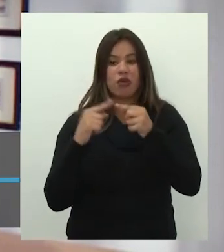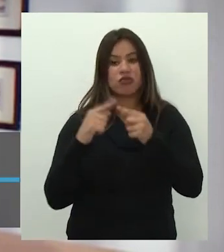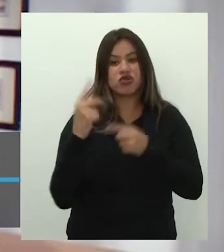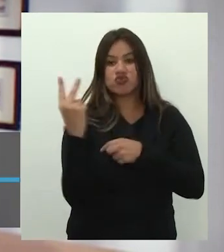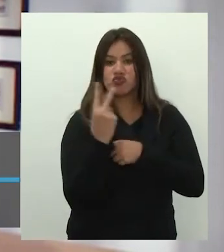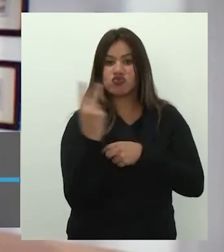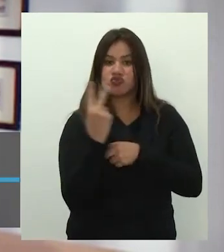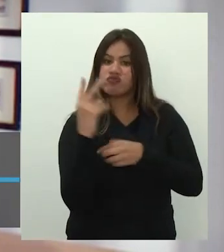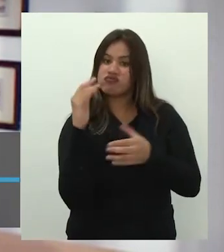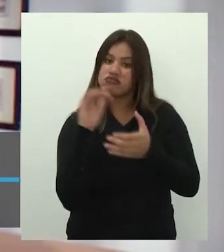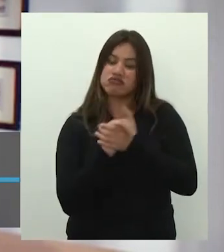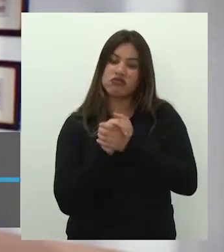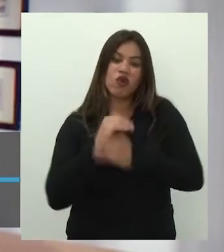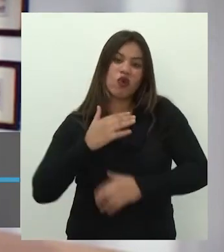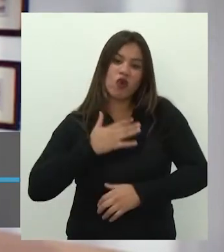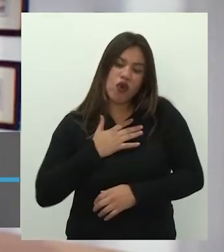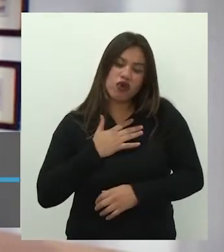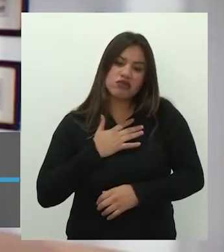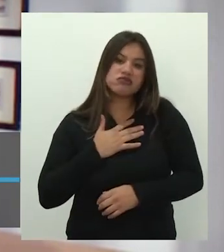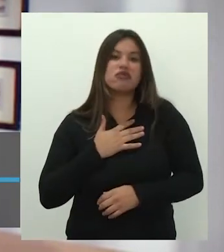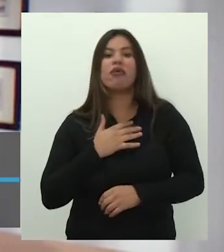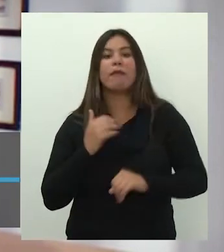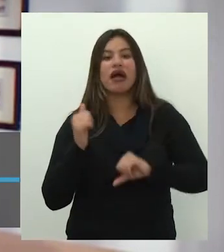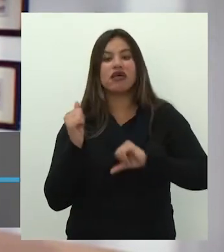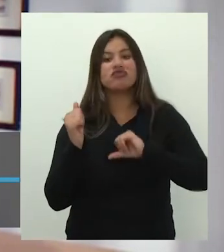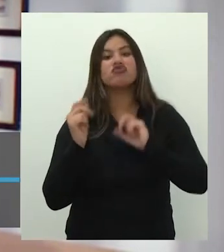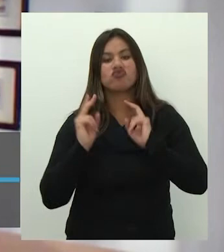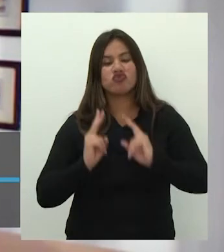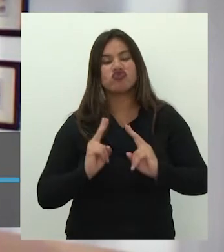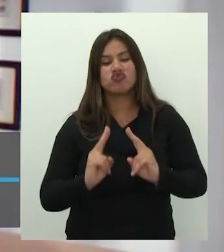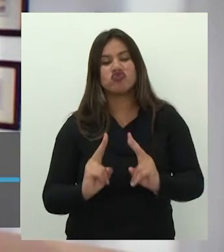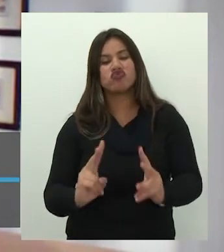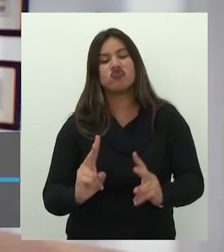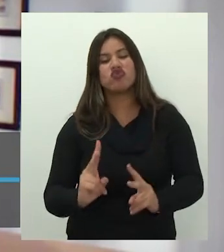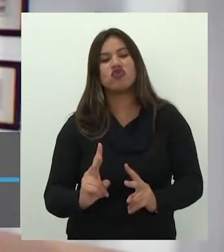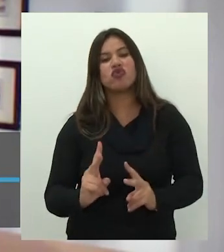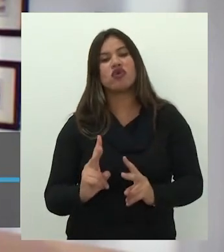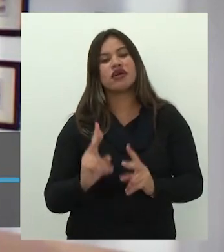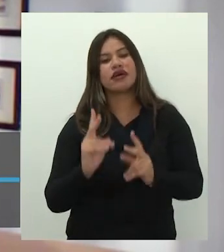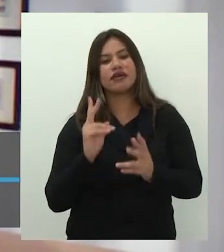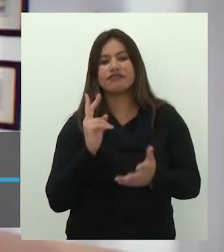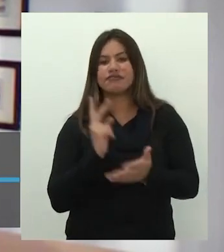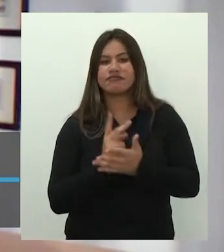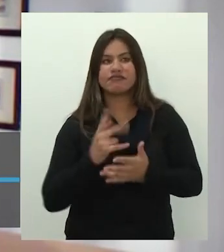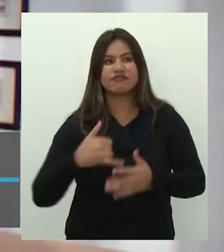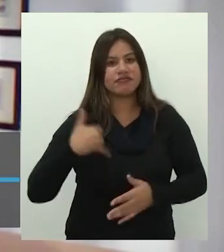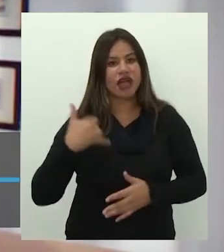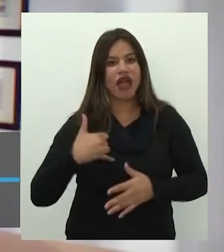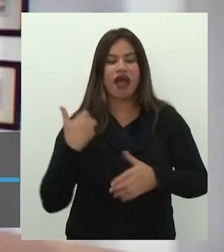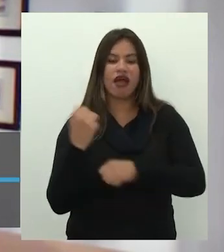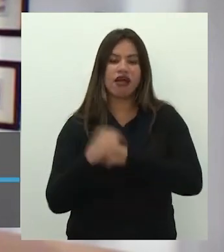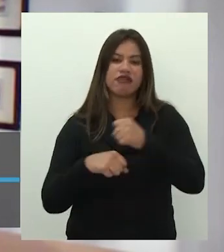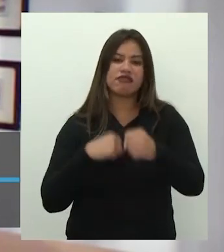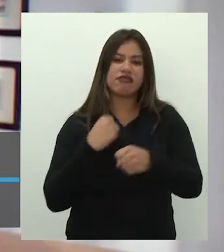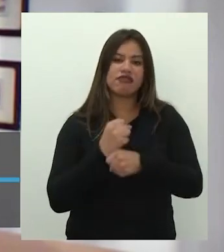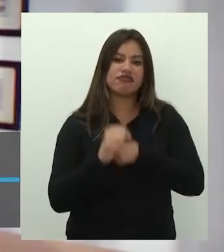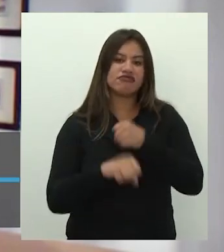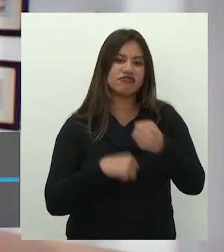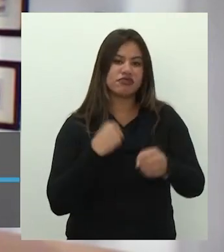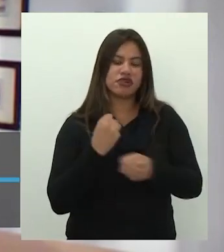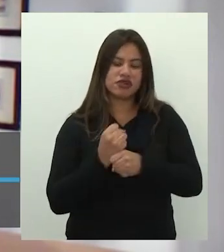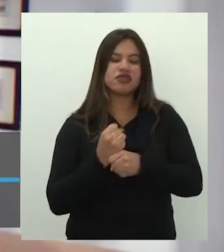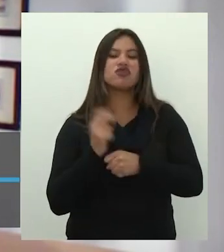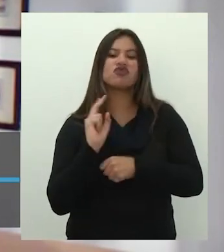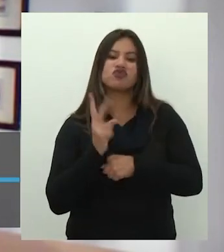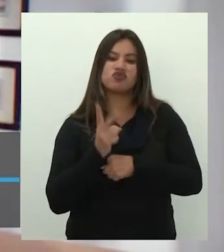mas não muda isso. A gente continua, mesmo com o passar dos anos, tendo,